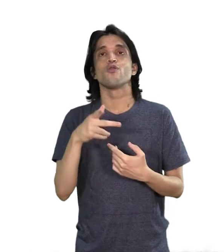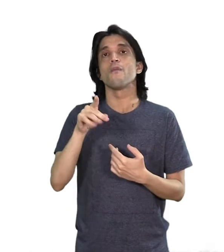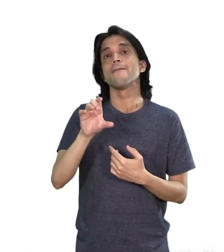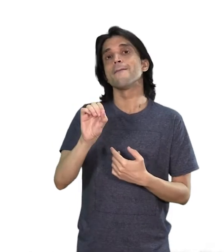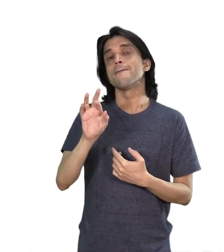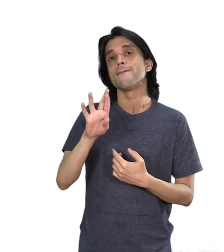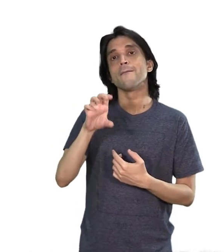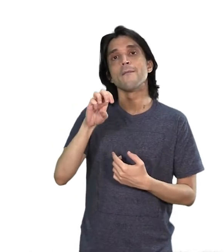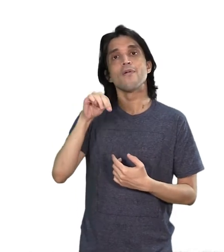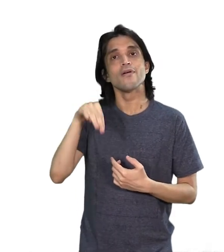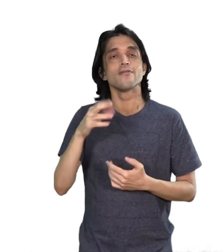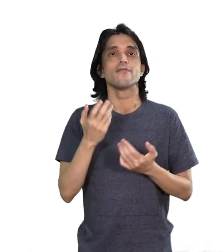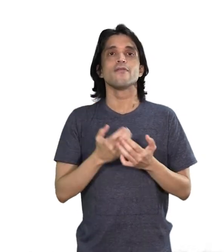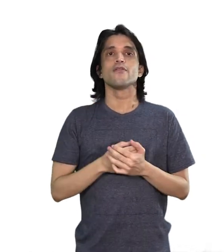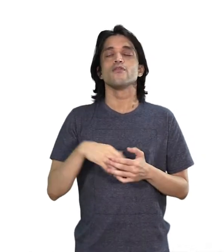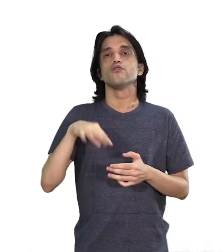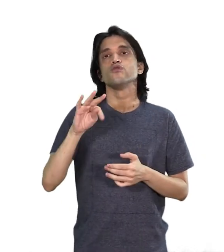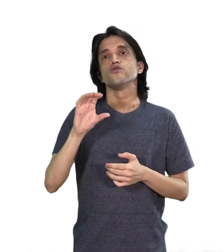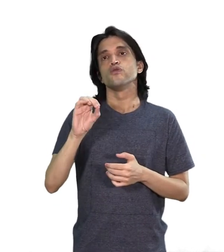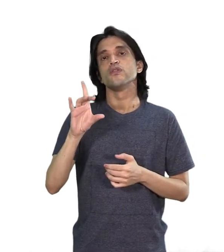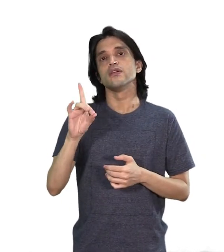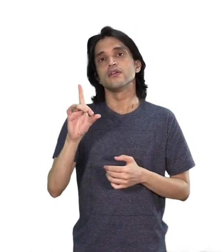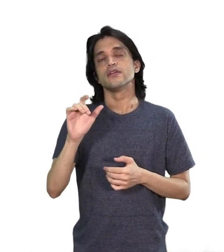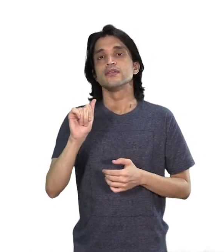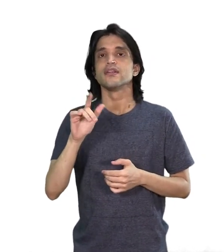entanto, não obstante.